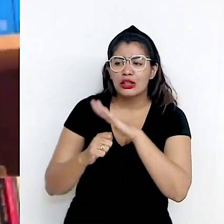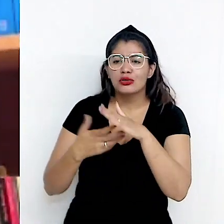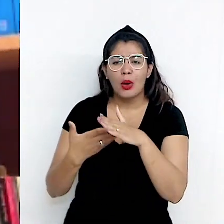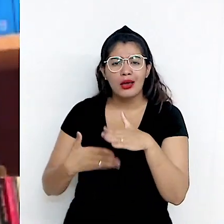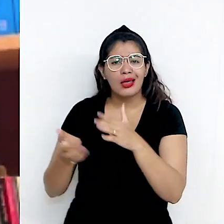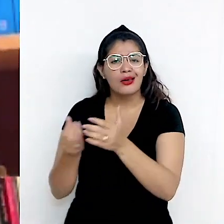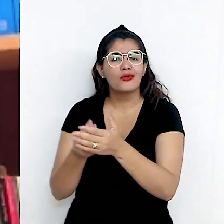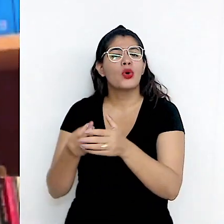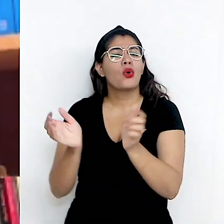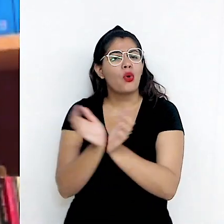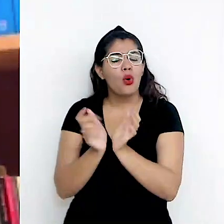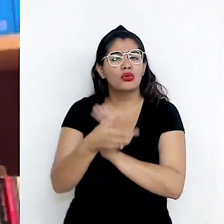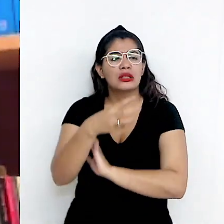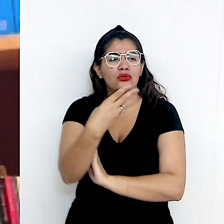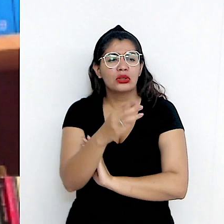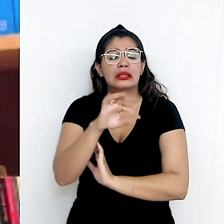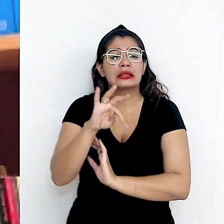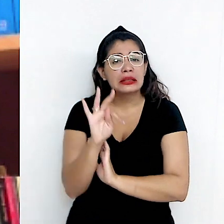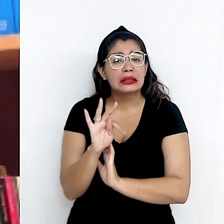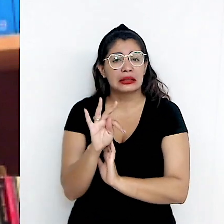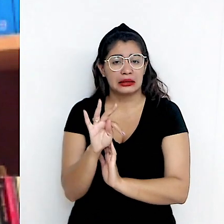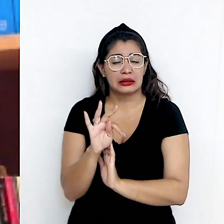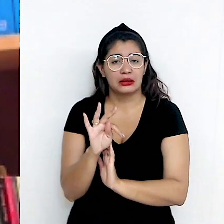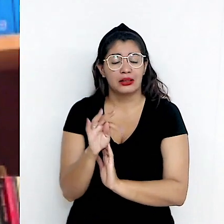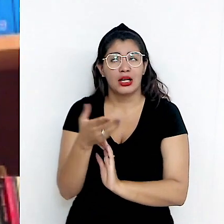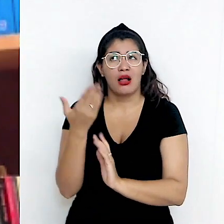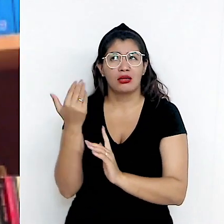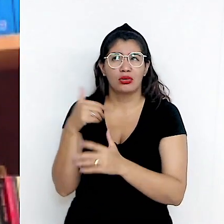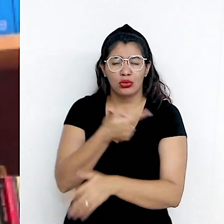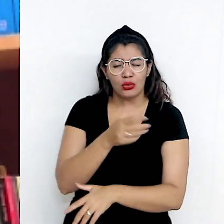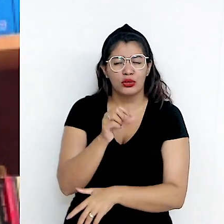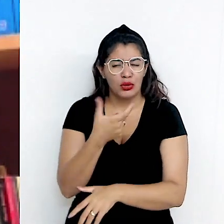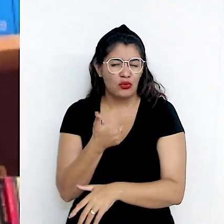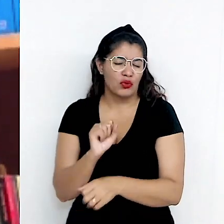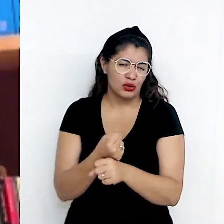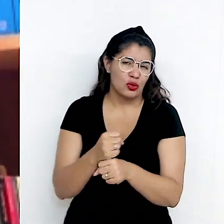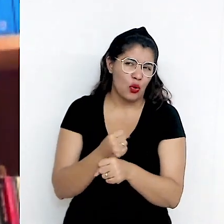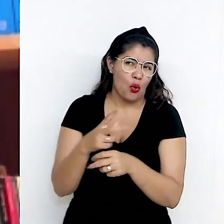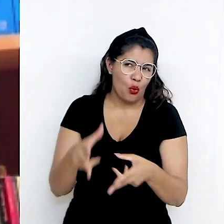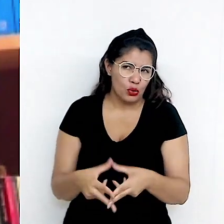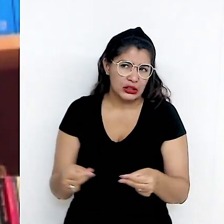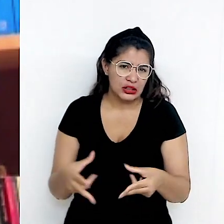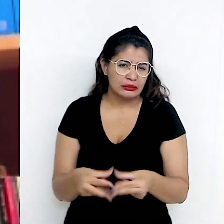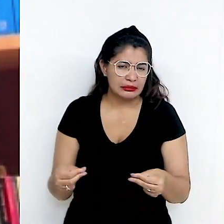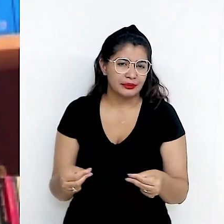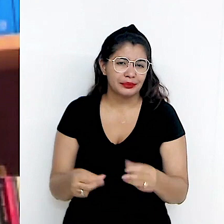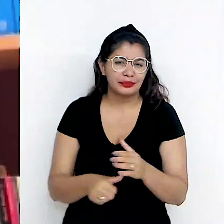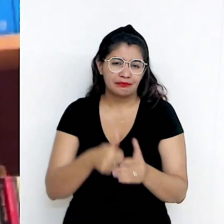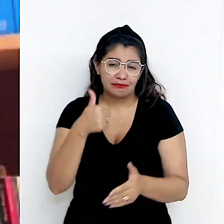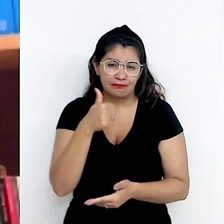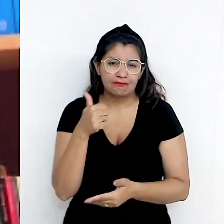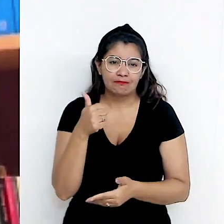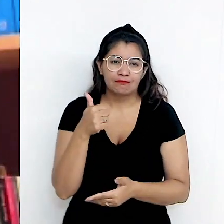capitais no exterior estimado em 2 trilhões de dólares e em 2020 o Japão foi novamente uma das